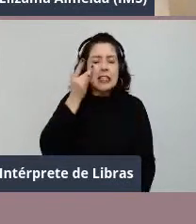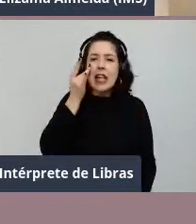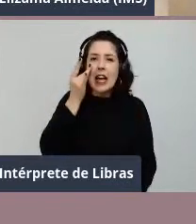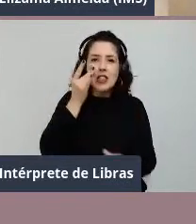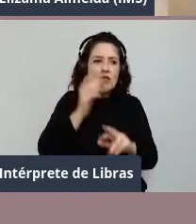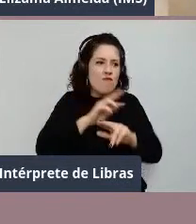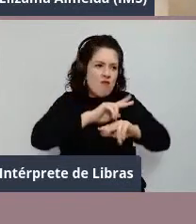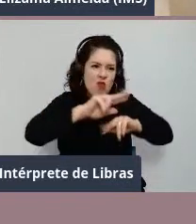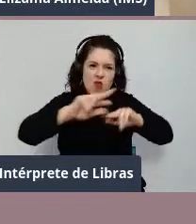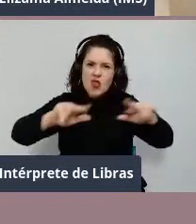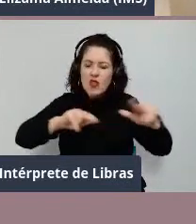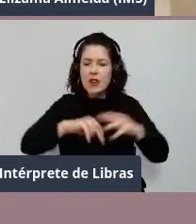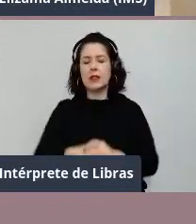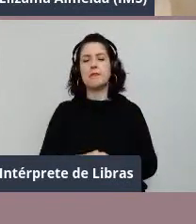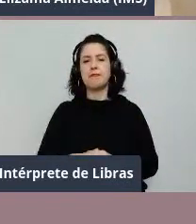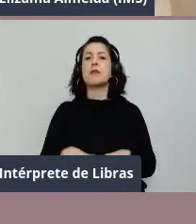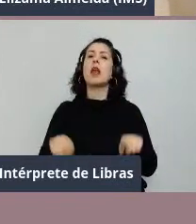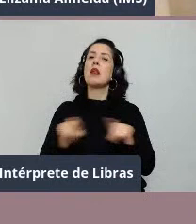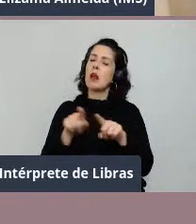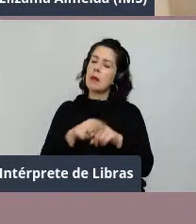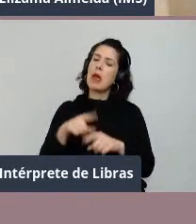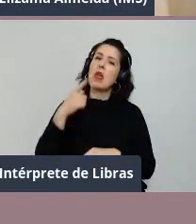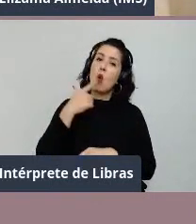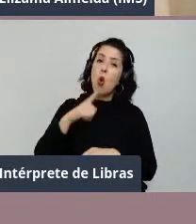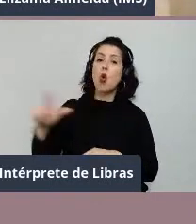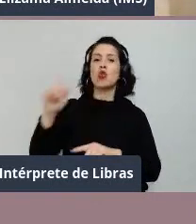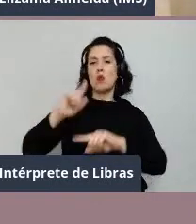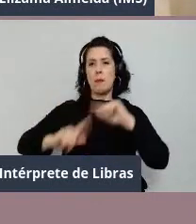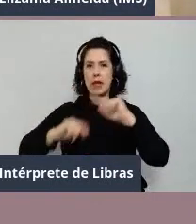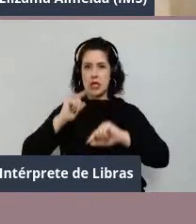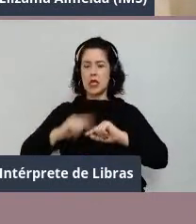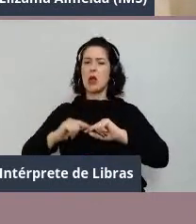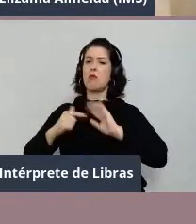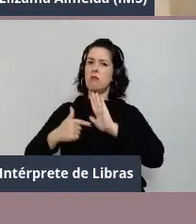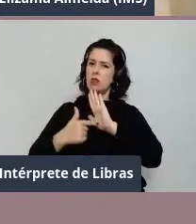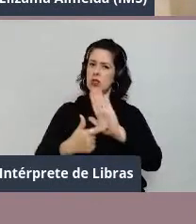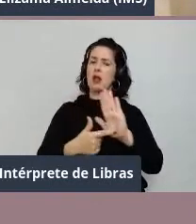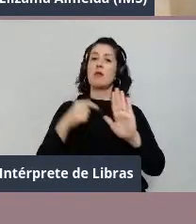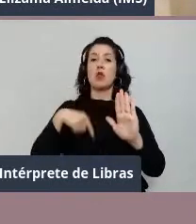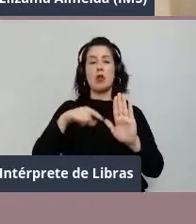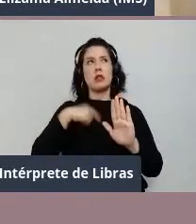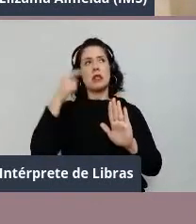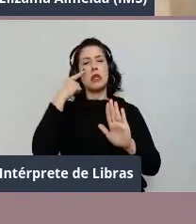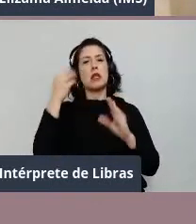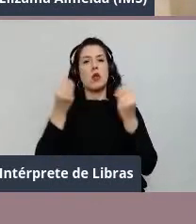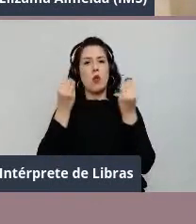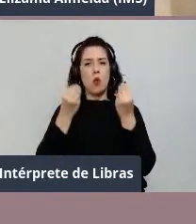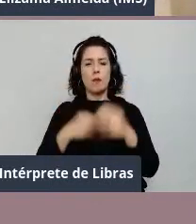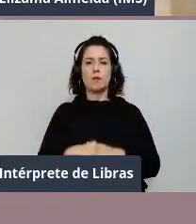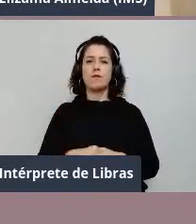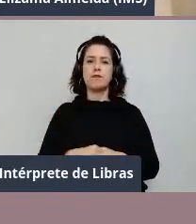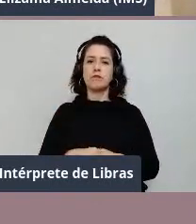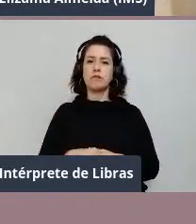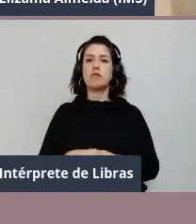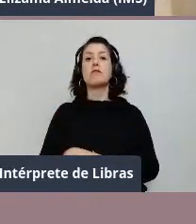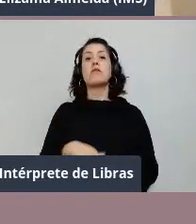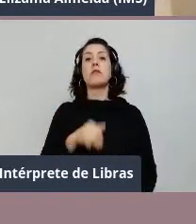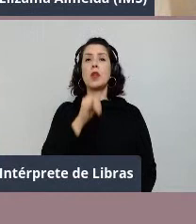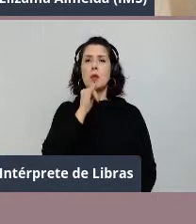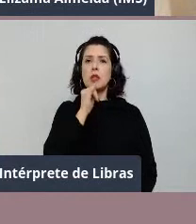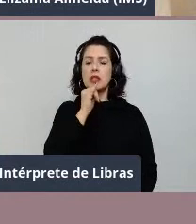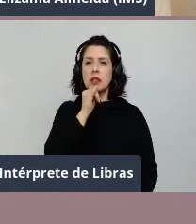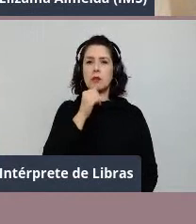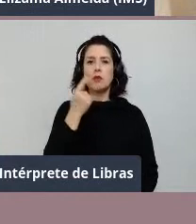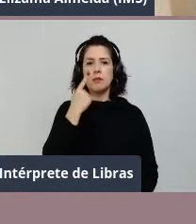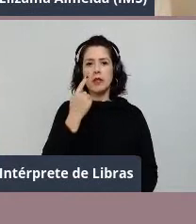os conjuntos ou os campos que passam por eles. Esse aqui, por exemplo, ao olhar para a